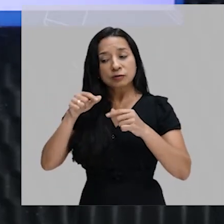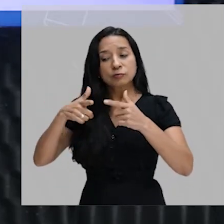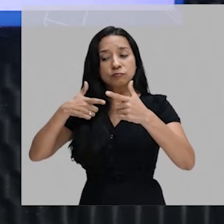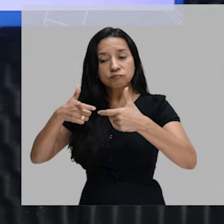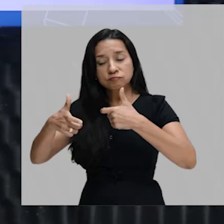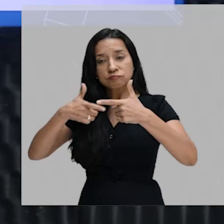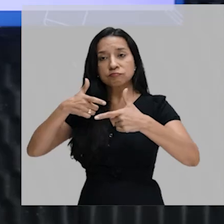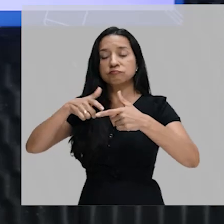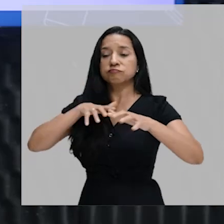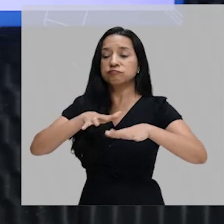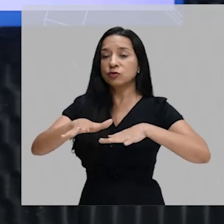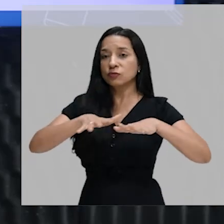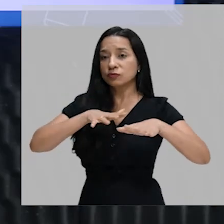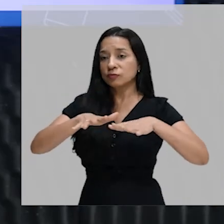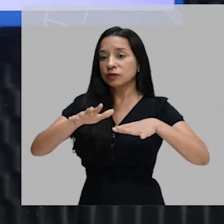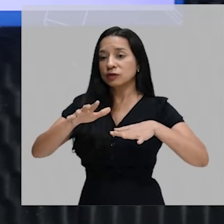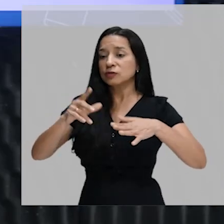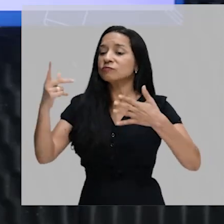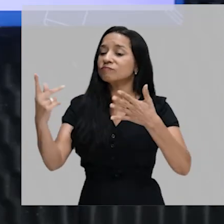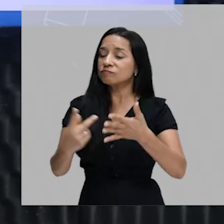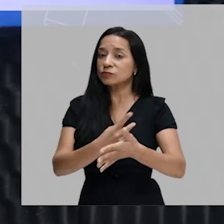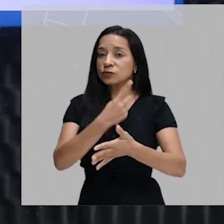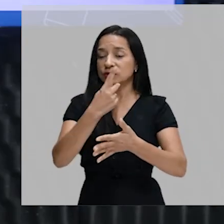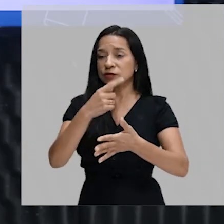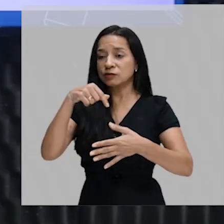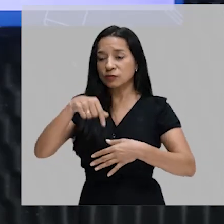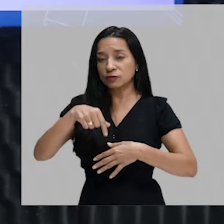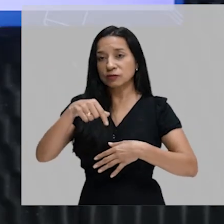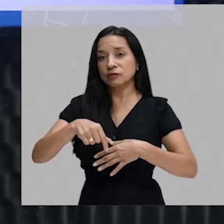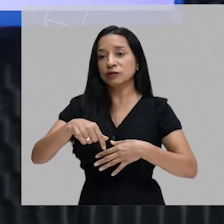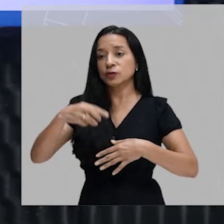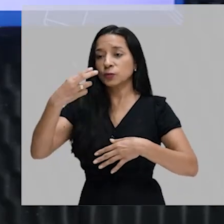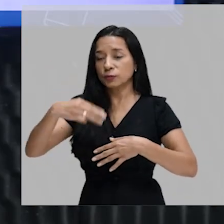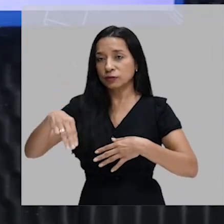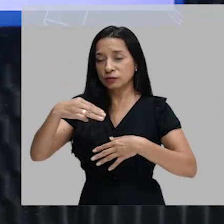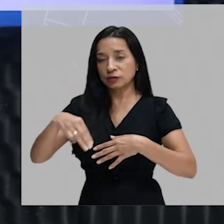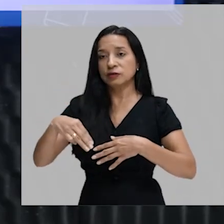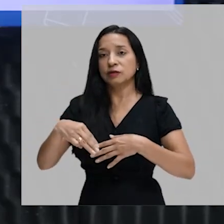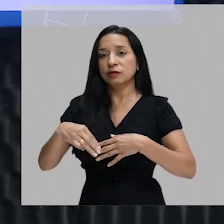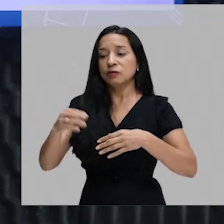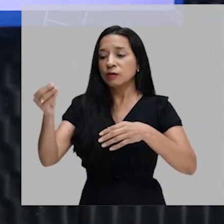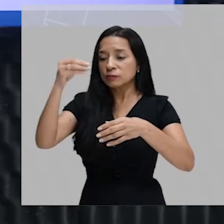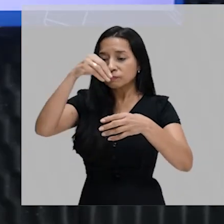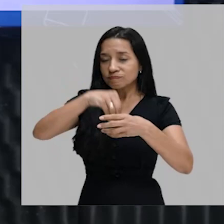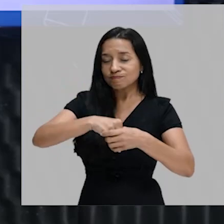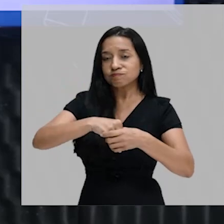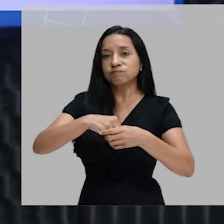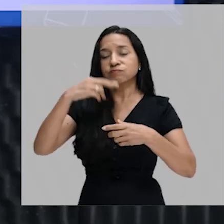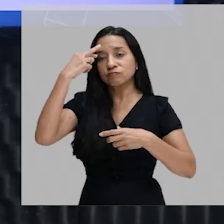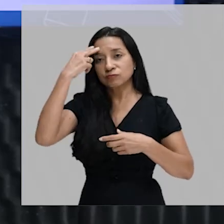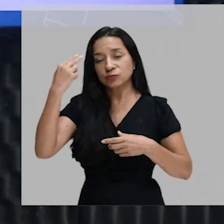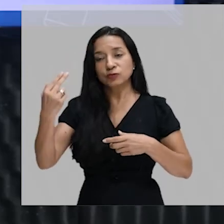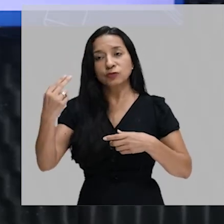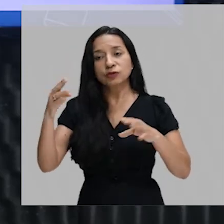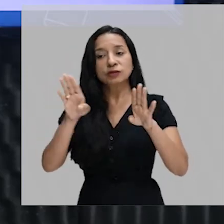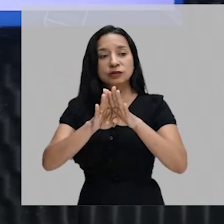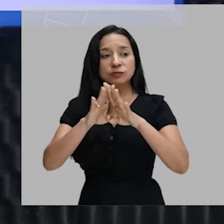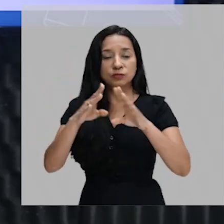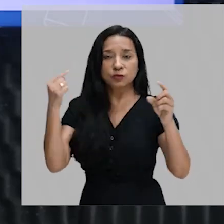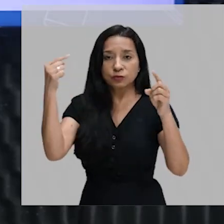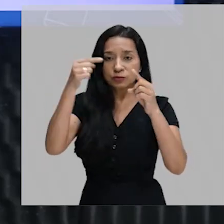foi um movimento que aconteceu no Maranhão, faz parte da nossa história, com